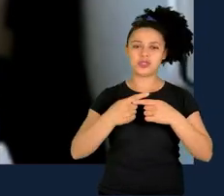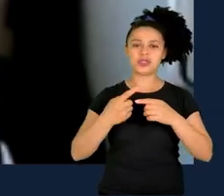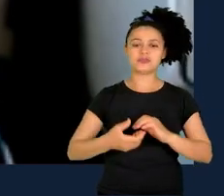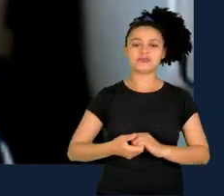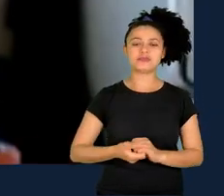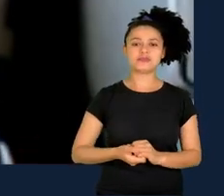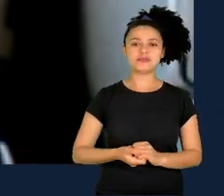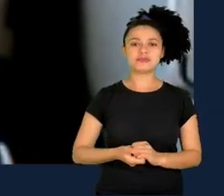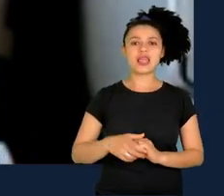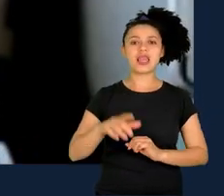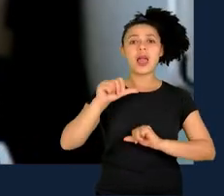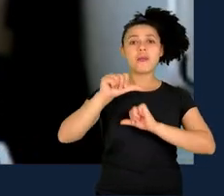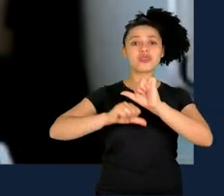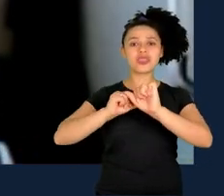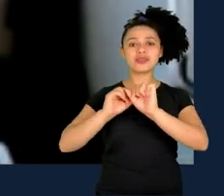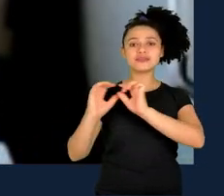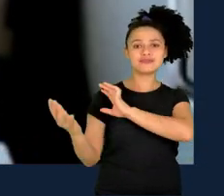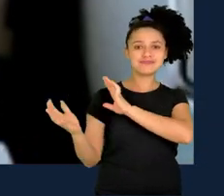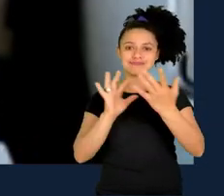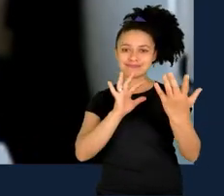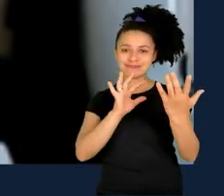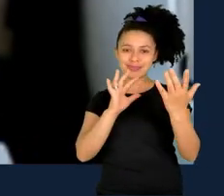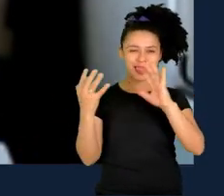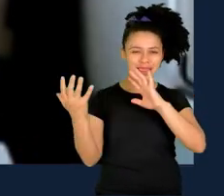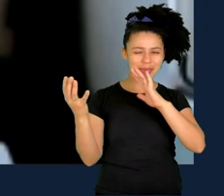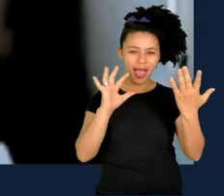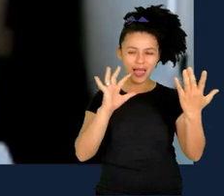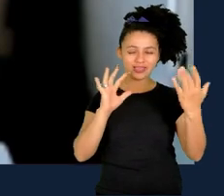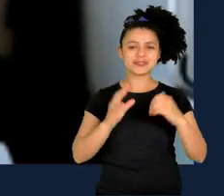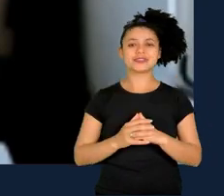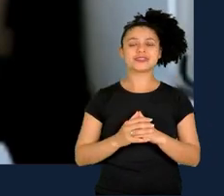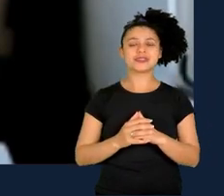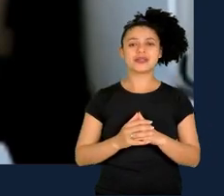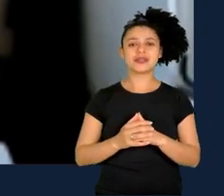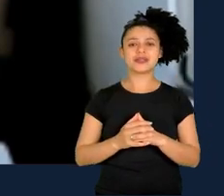a mudança climática, porque